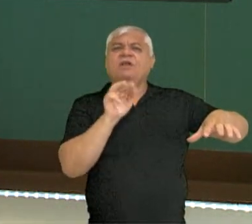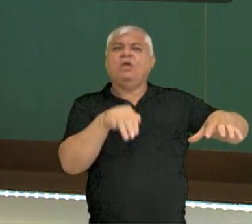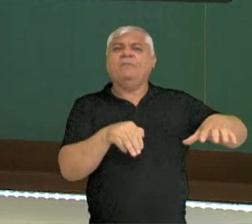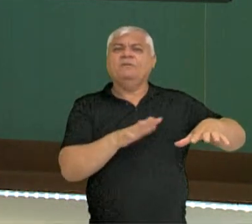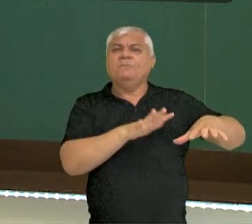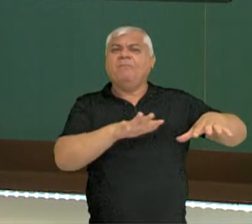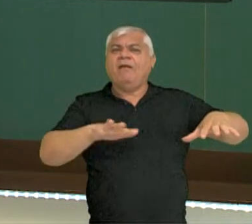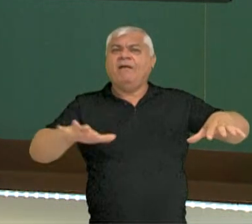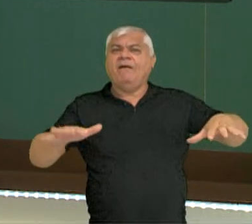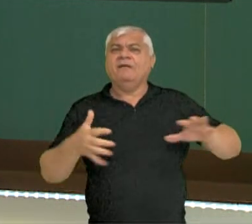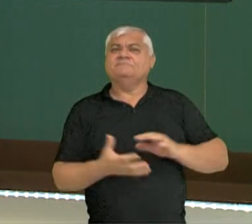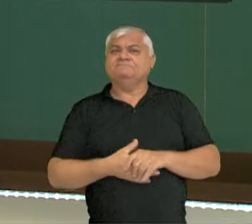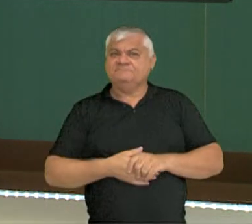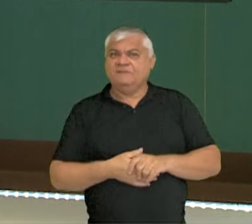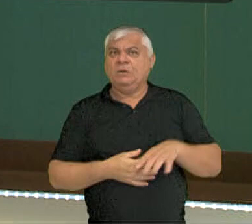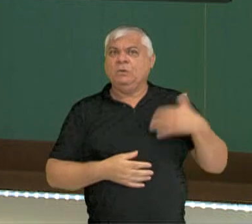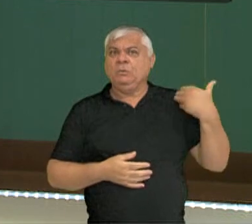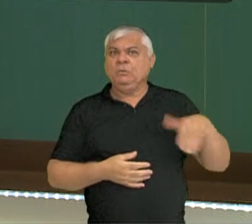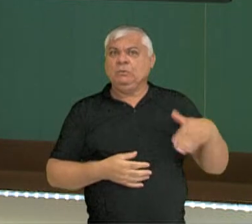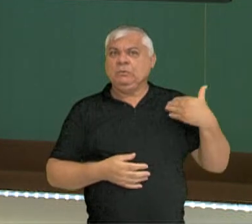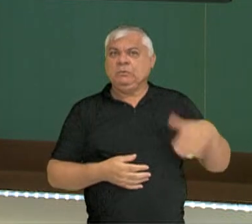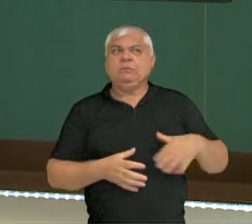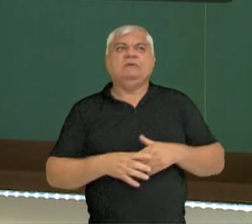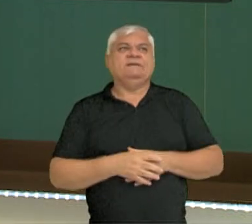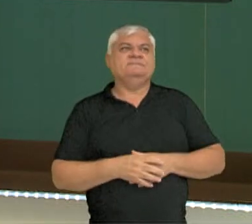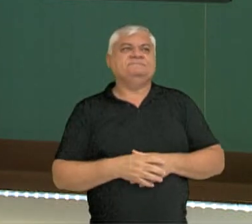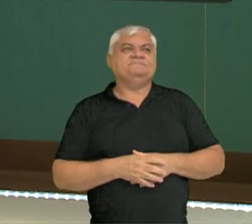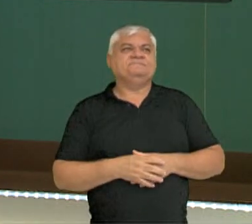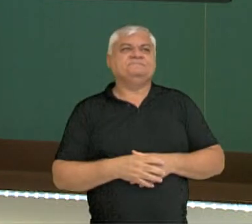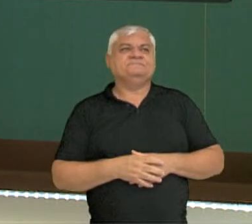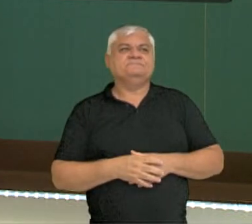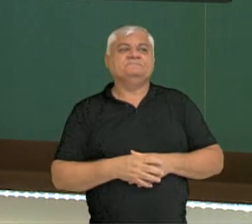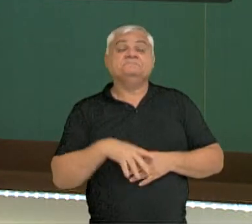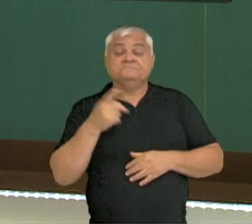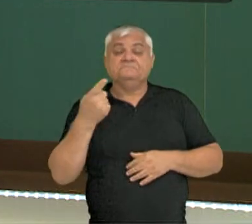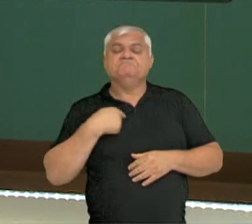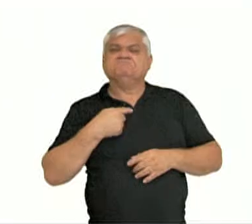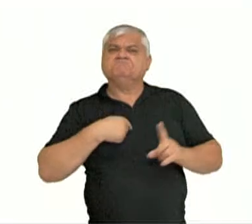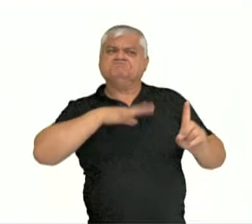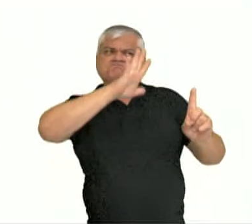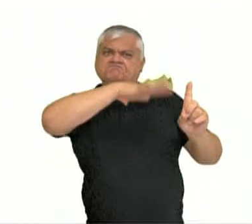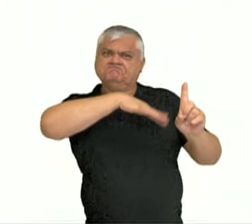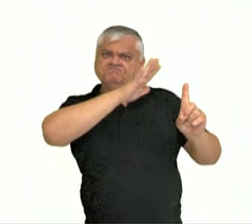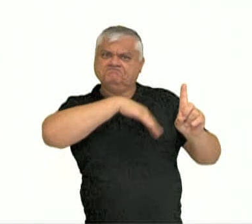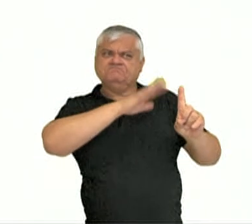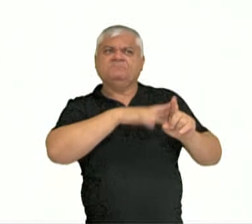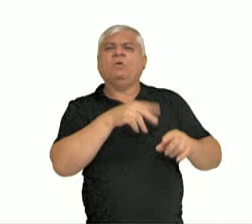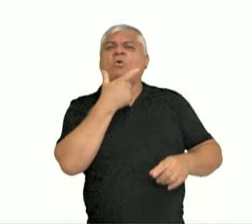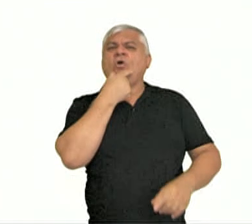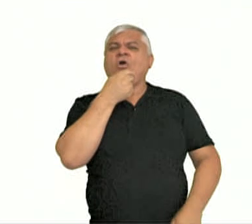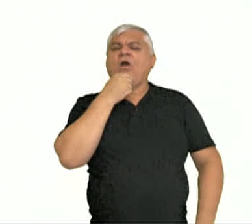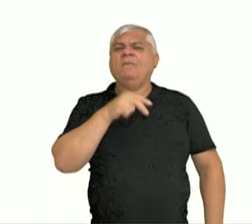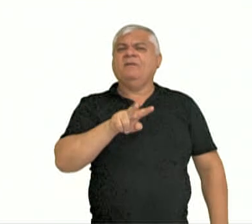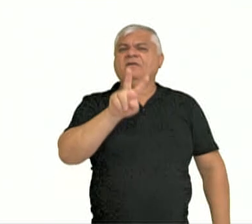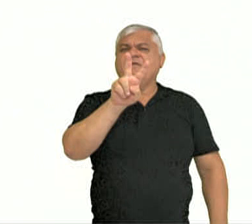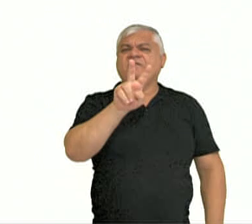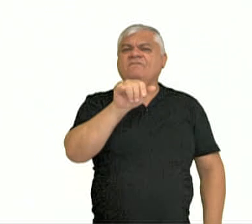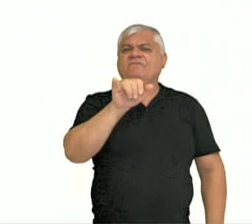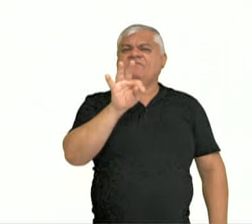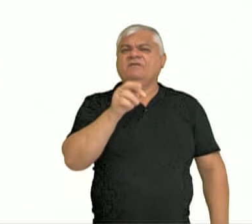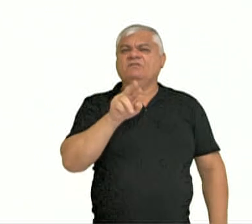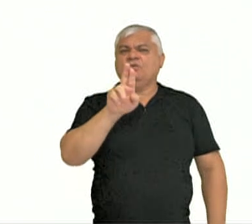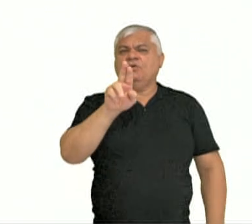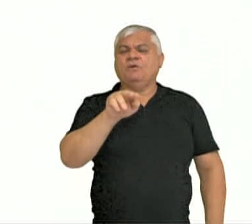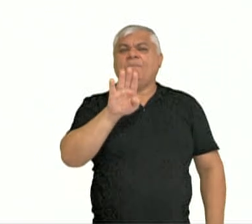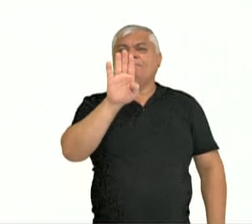ligando os dois, dá para responder muita coisa aí. Homenagem ao navegador Vitus Bering. Ah, por quê? Se chama Mar de